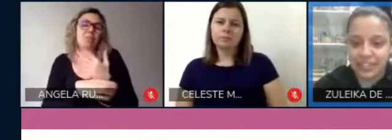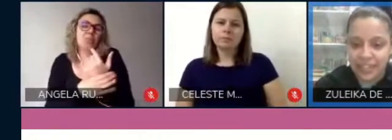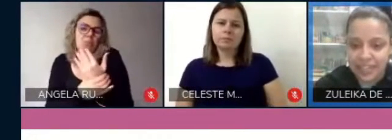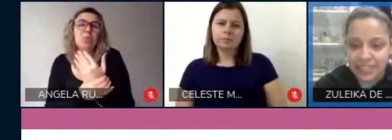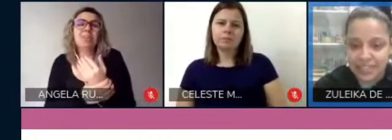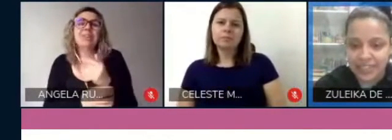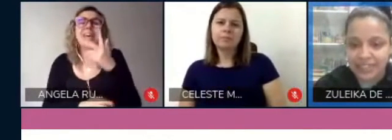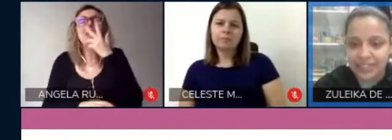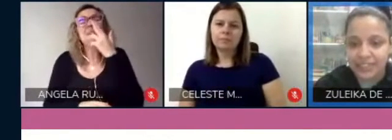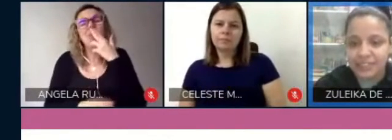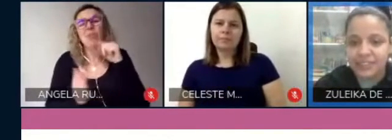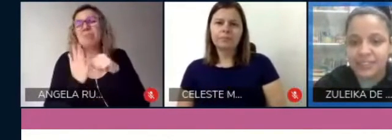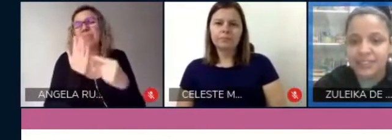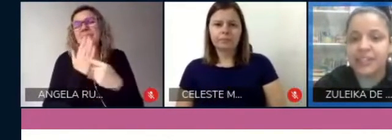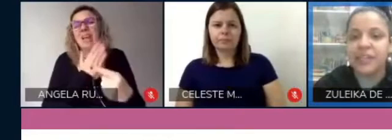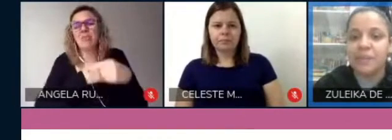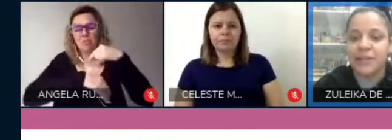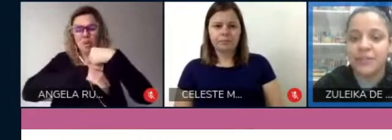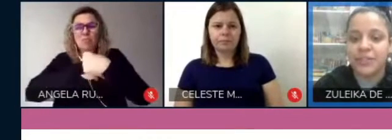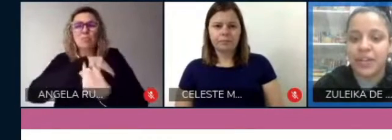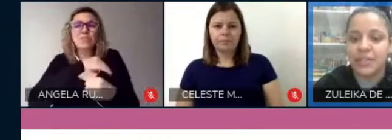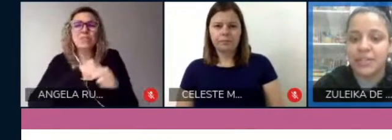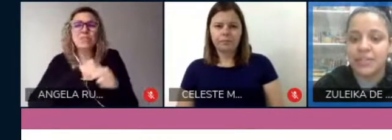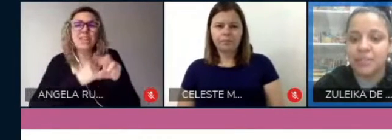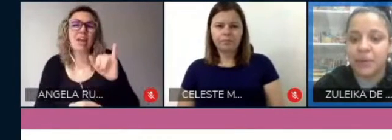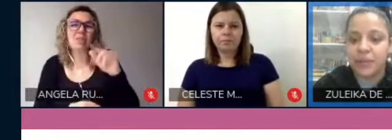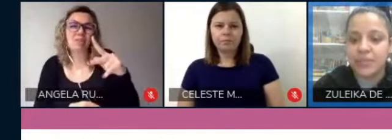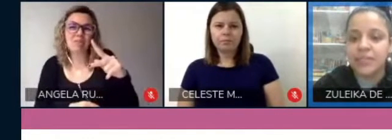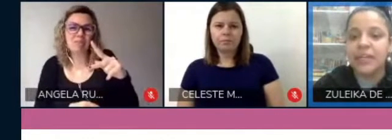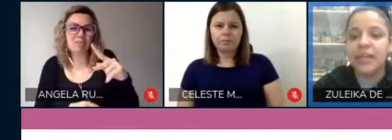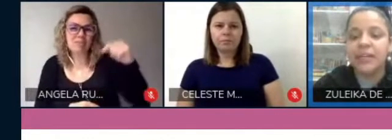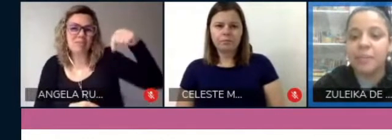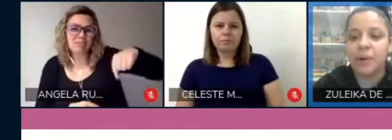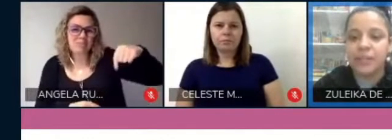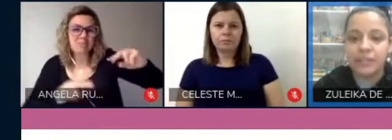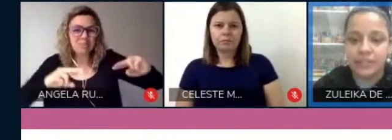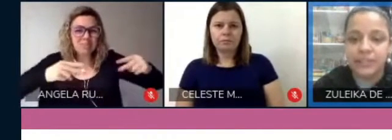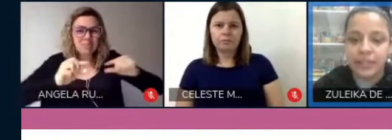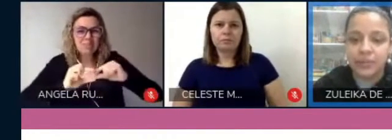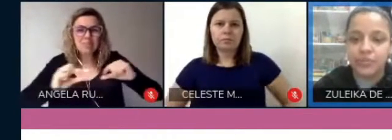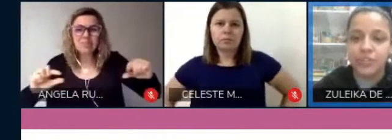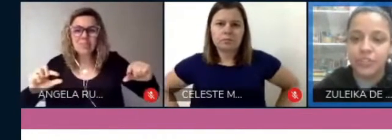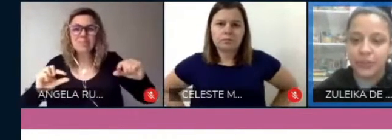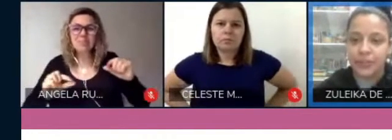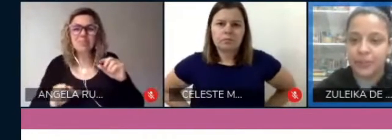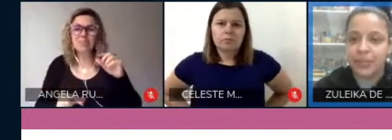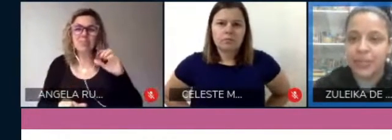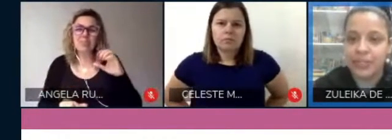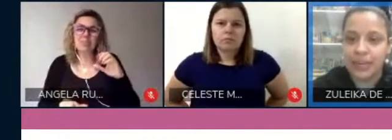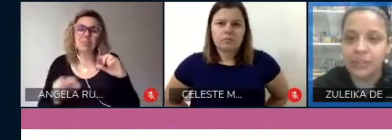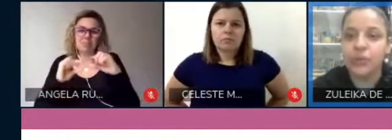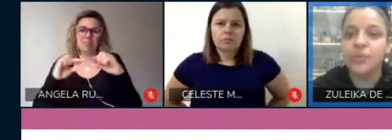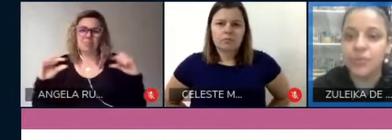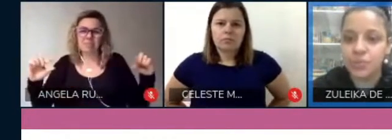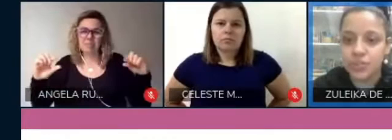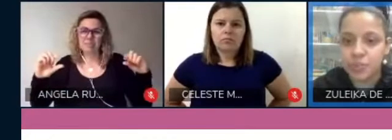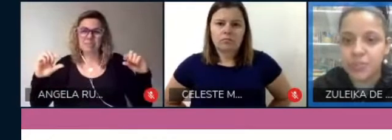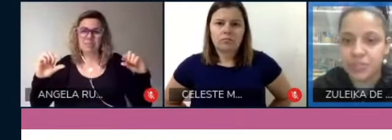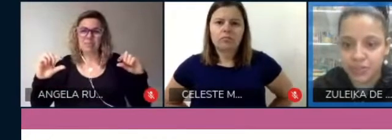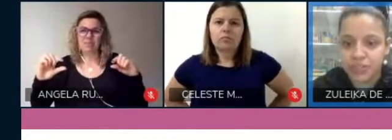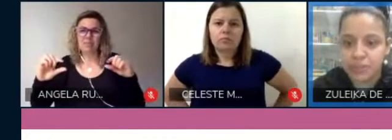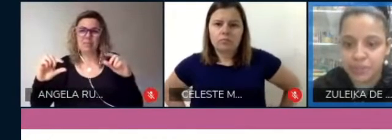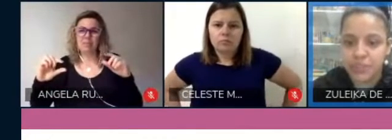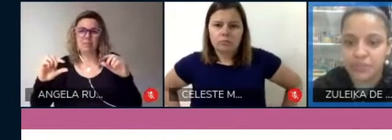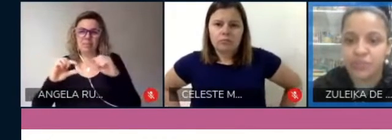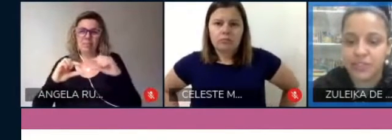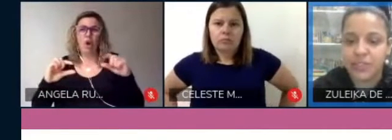bem? É essa aqui, que está aqui embaixo, Chasqui Proxy, e a porta é 3128. Tá? Em todos